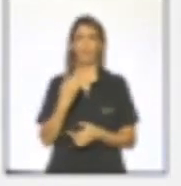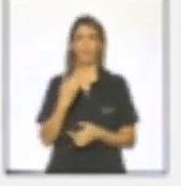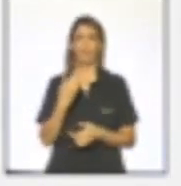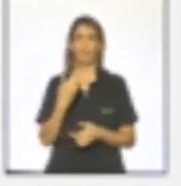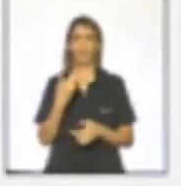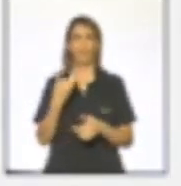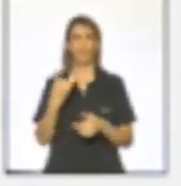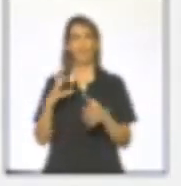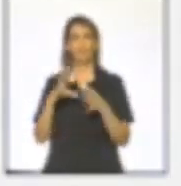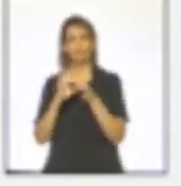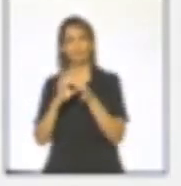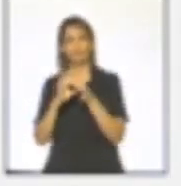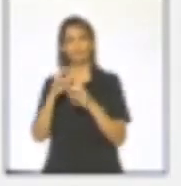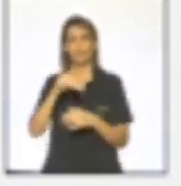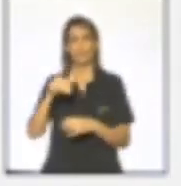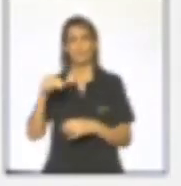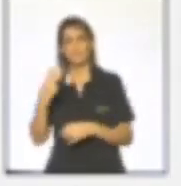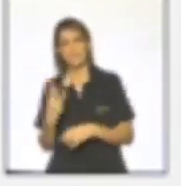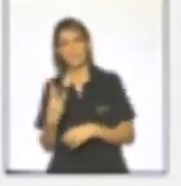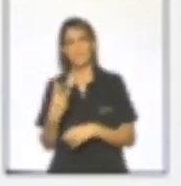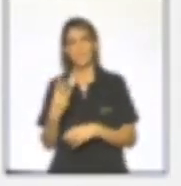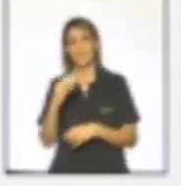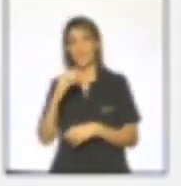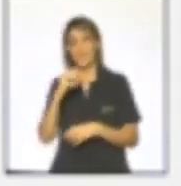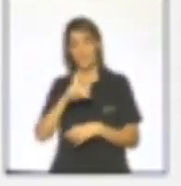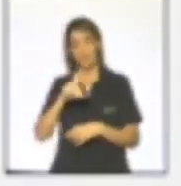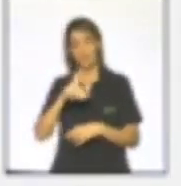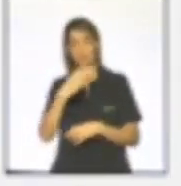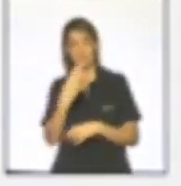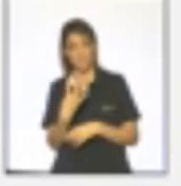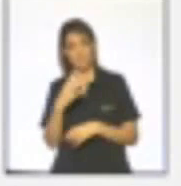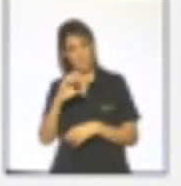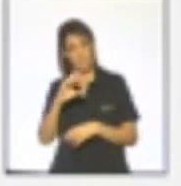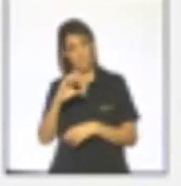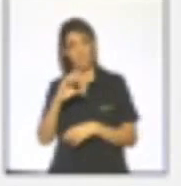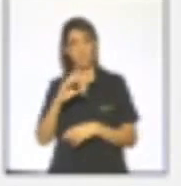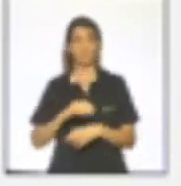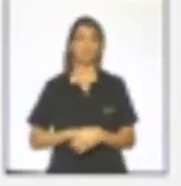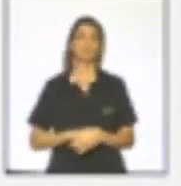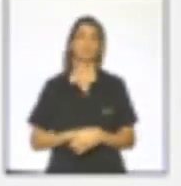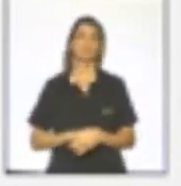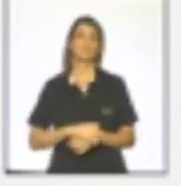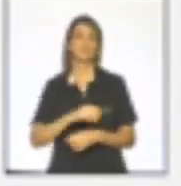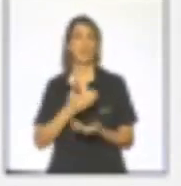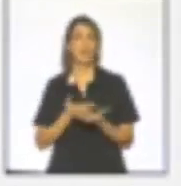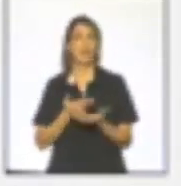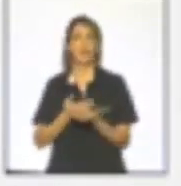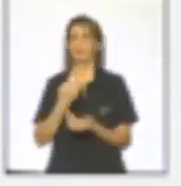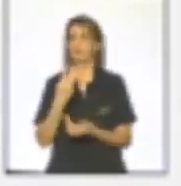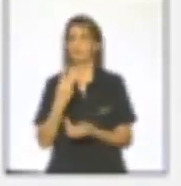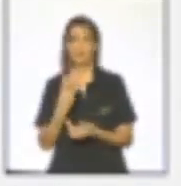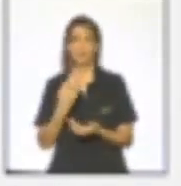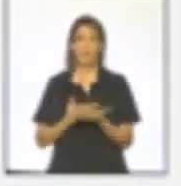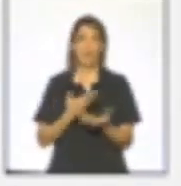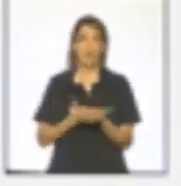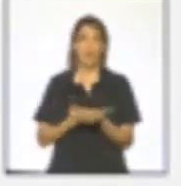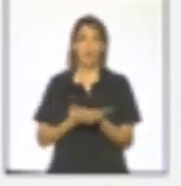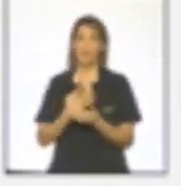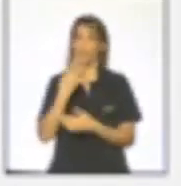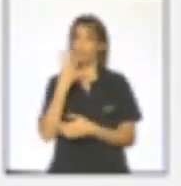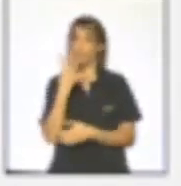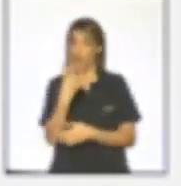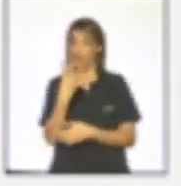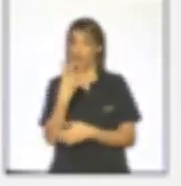2, MMC, aula 3, MDC. Aí que vai acontecer? A aula 4 é sobre raiz